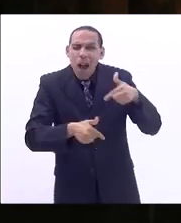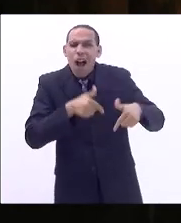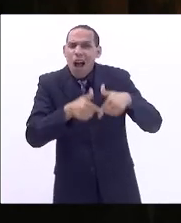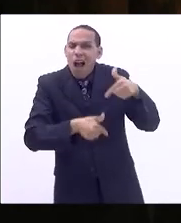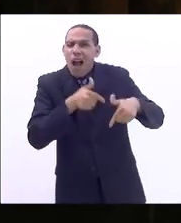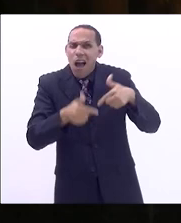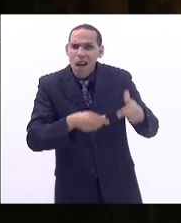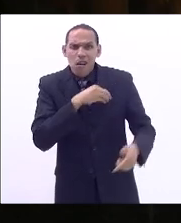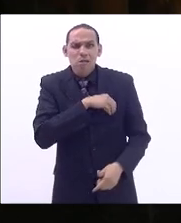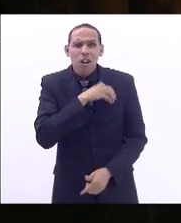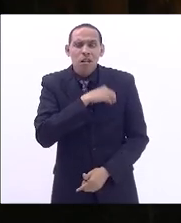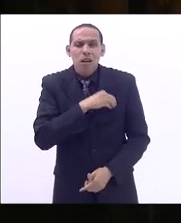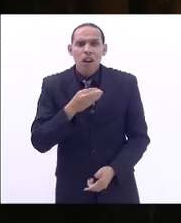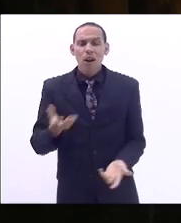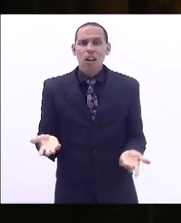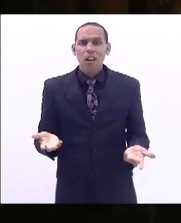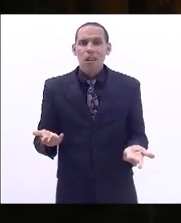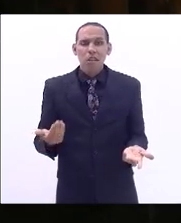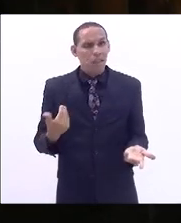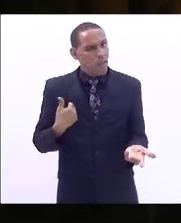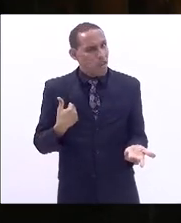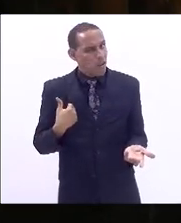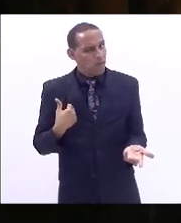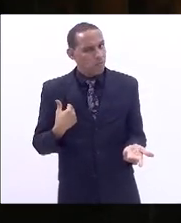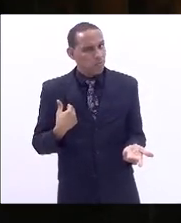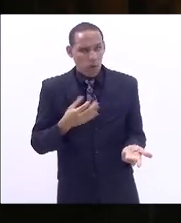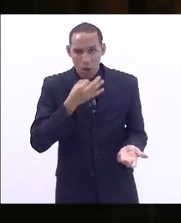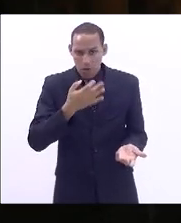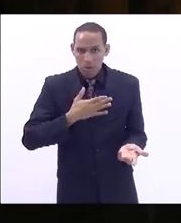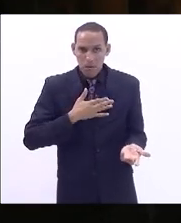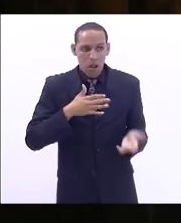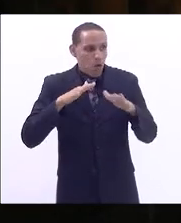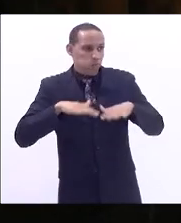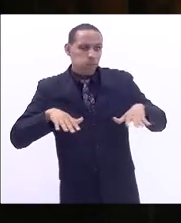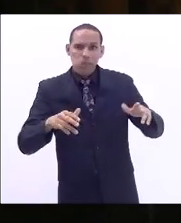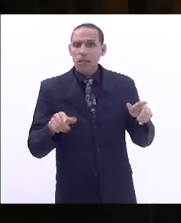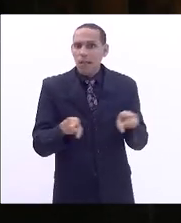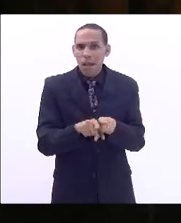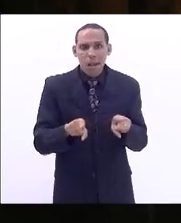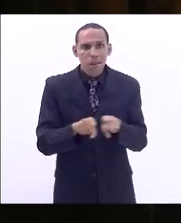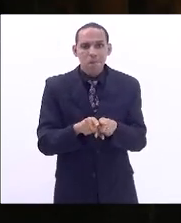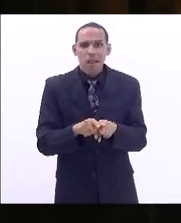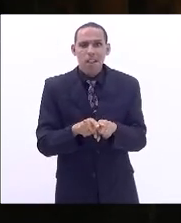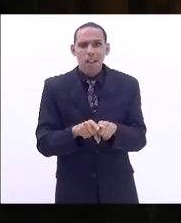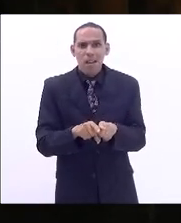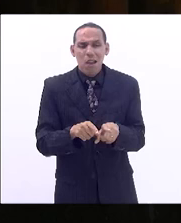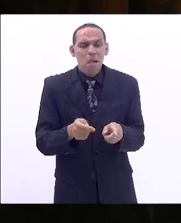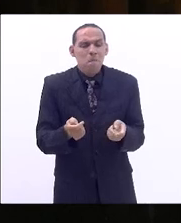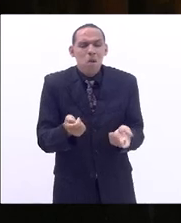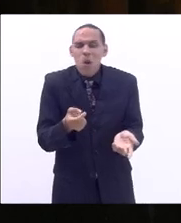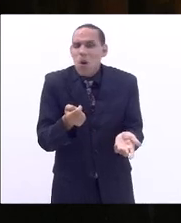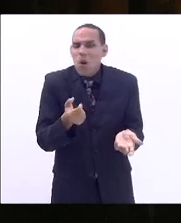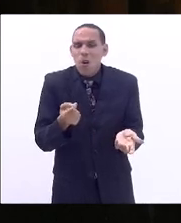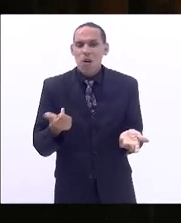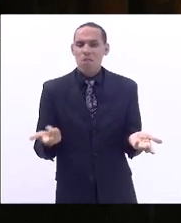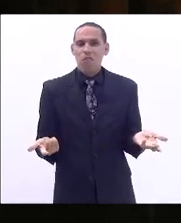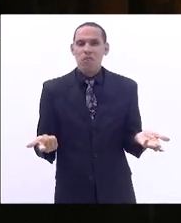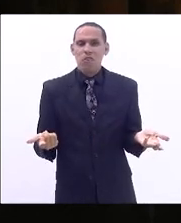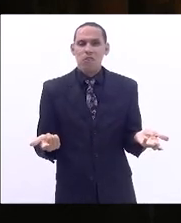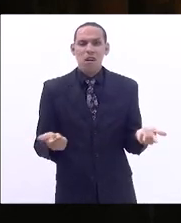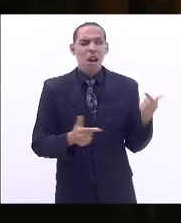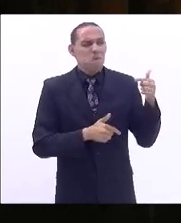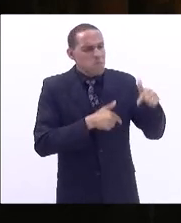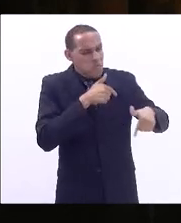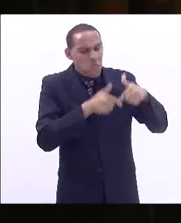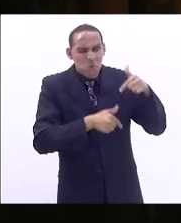com o salário que ao meu verde todos aqui já é insuficiente pelo que